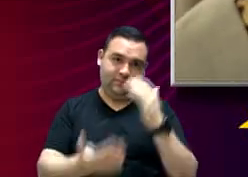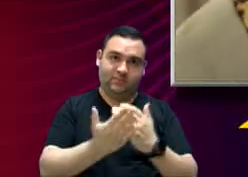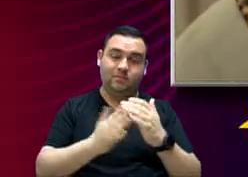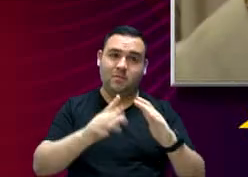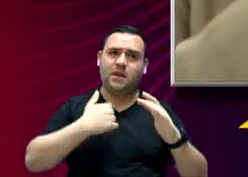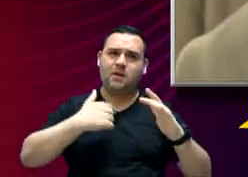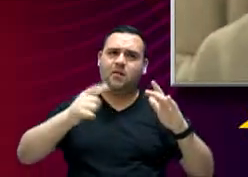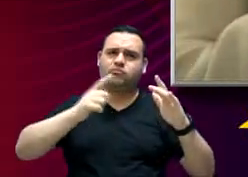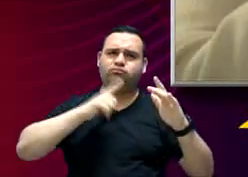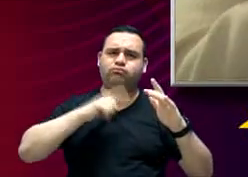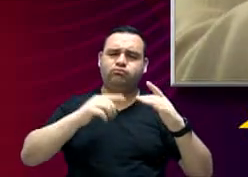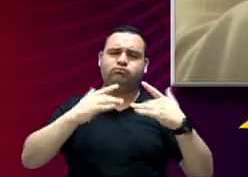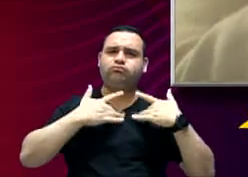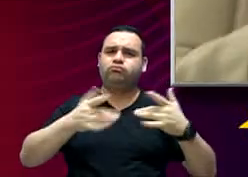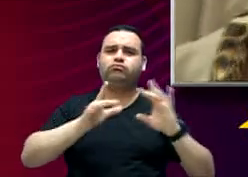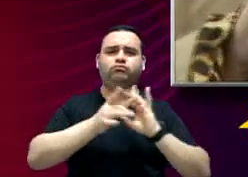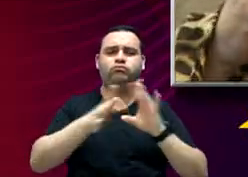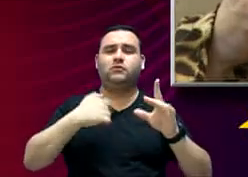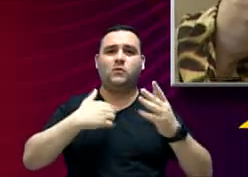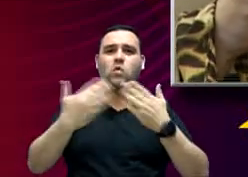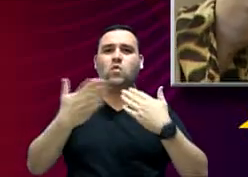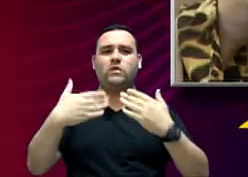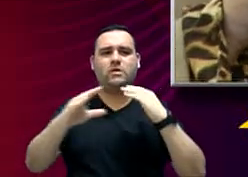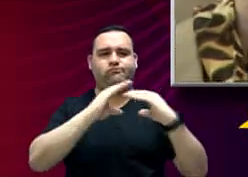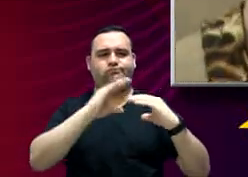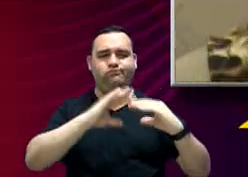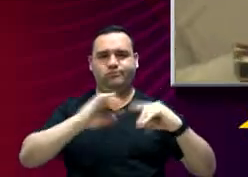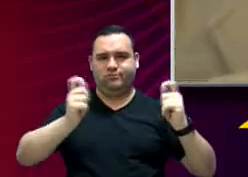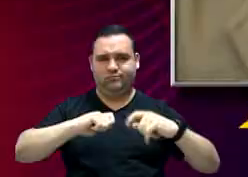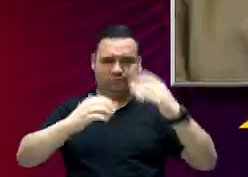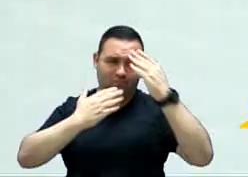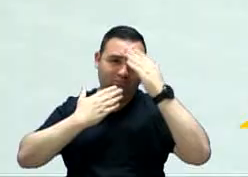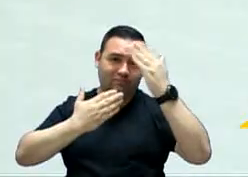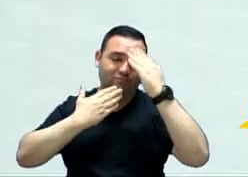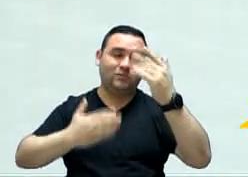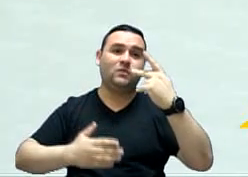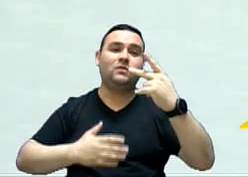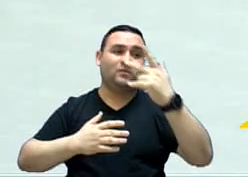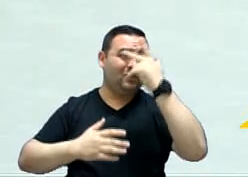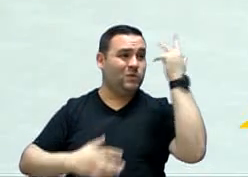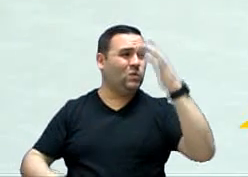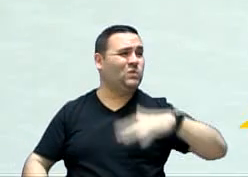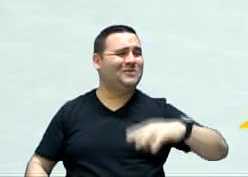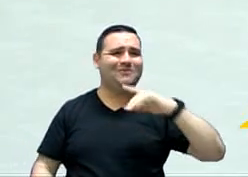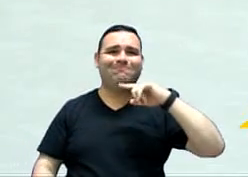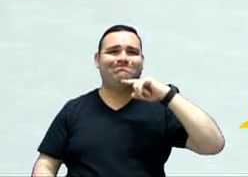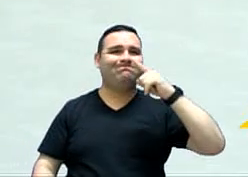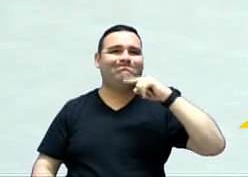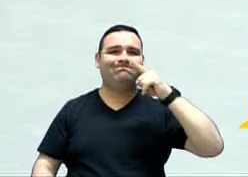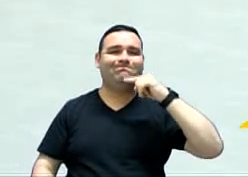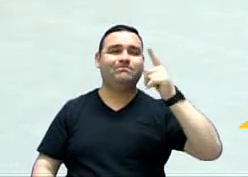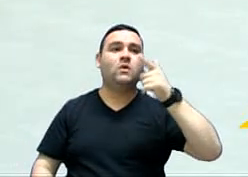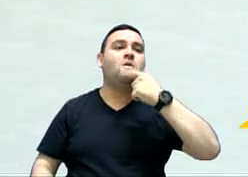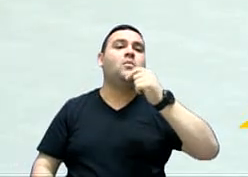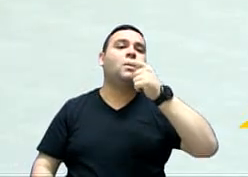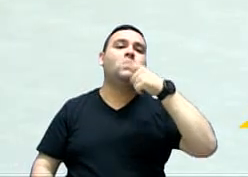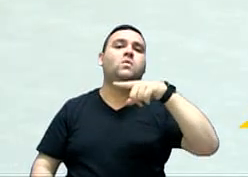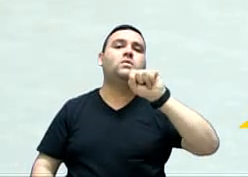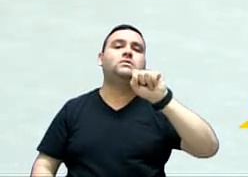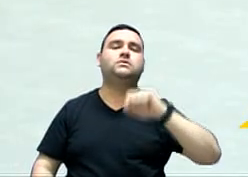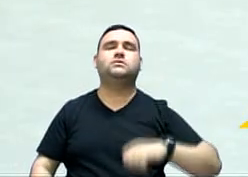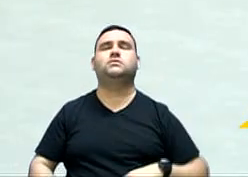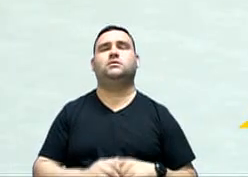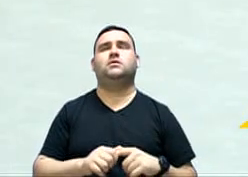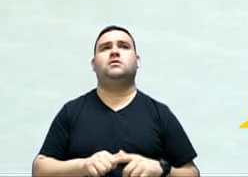certo. Eu me coloco à disposição para ser a interlocutora. Eu tenho agradeço, certeza. Eu agradeço. A população não aguenta mais. Pastor de Santos.